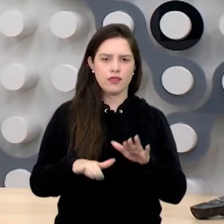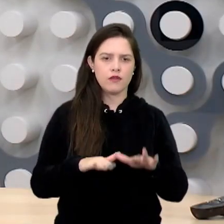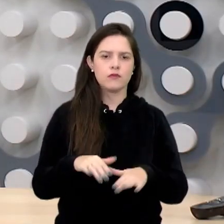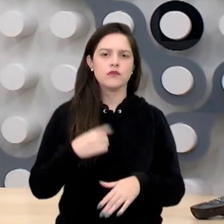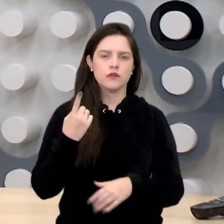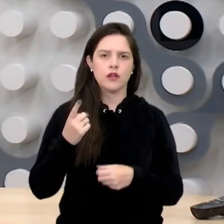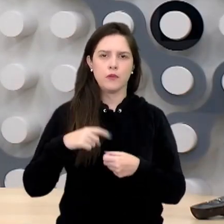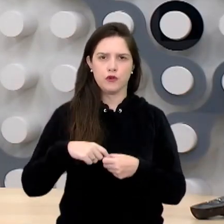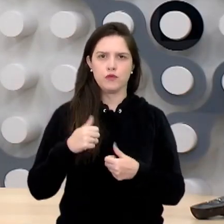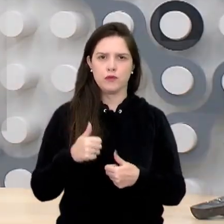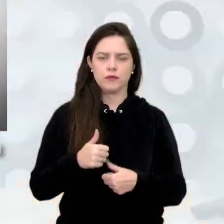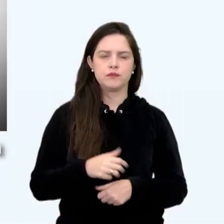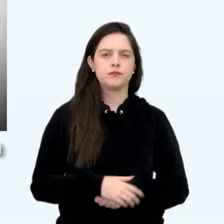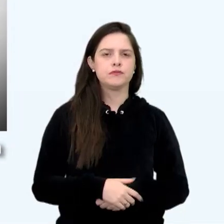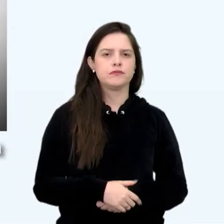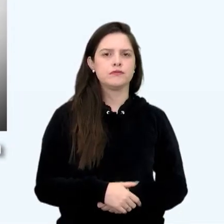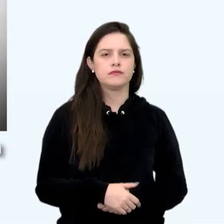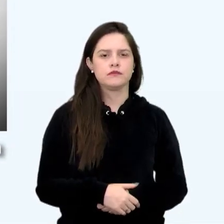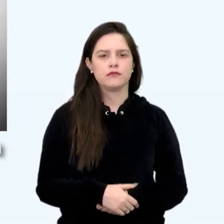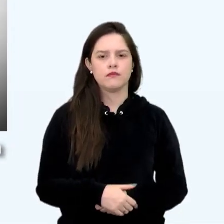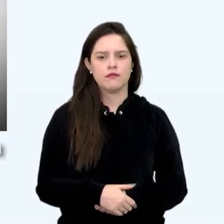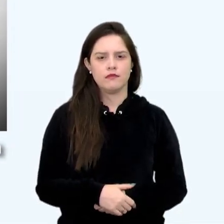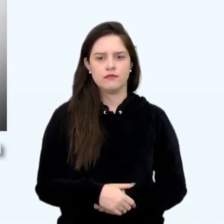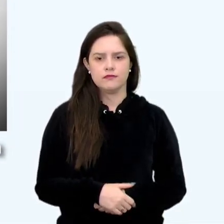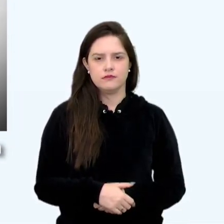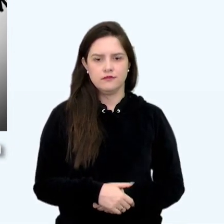nós voltamos.